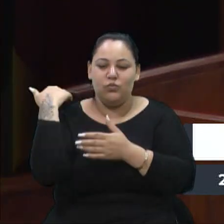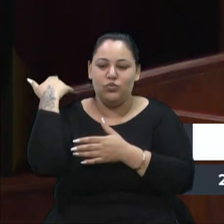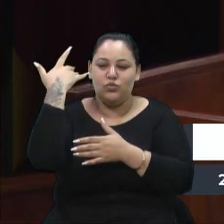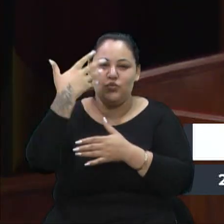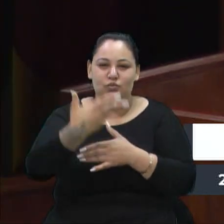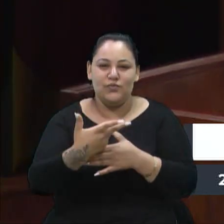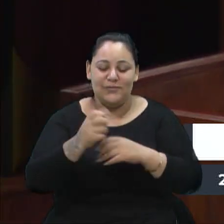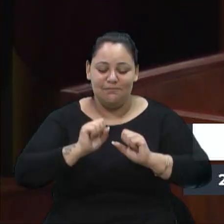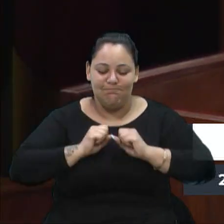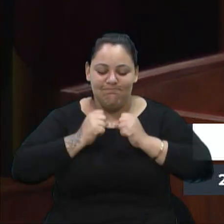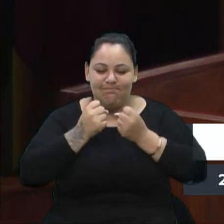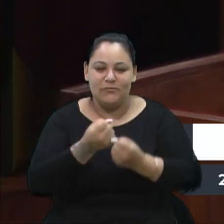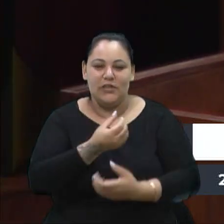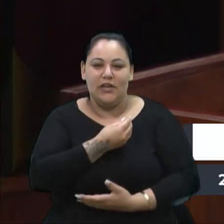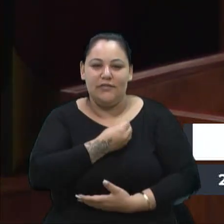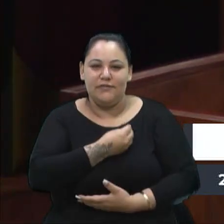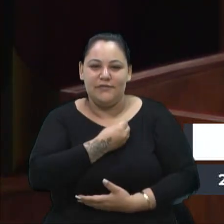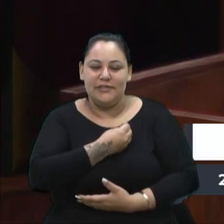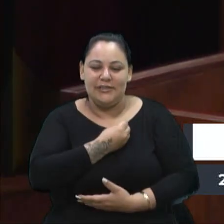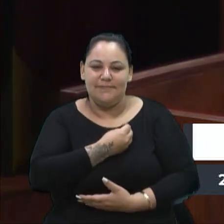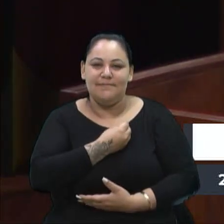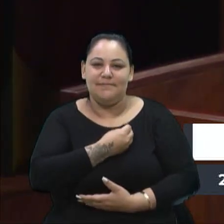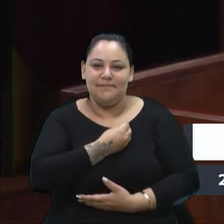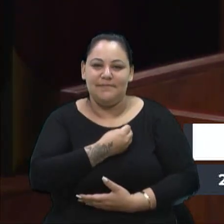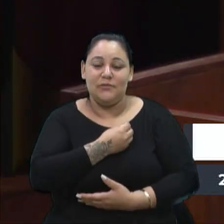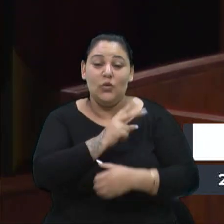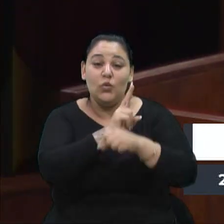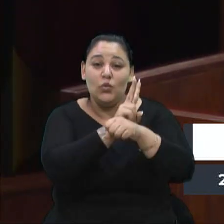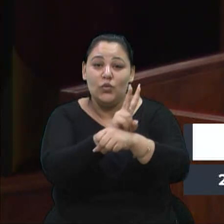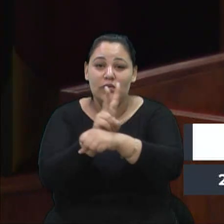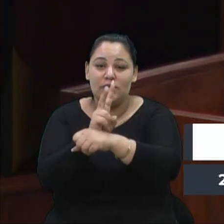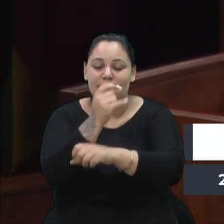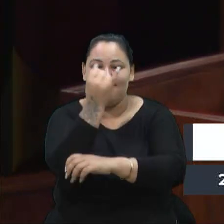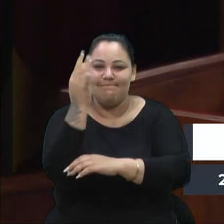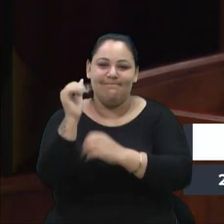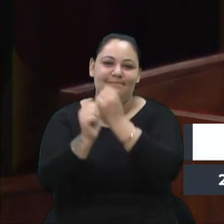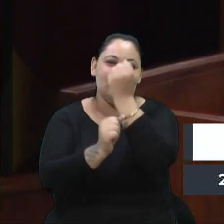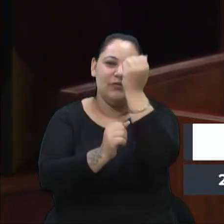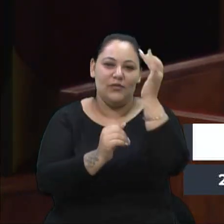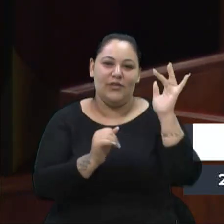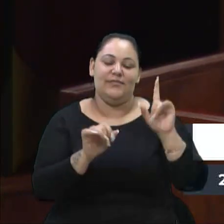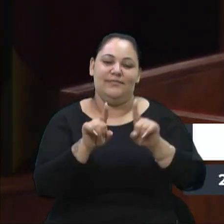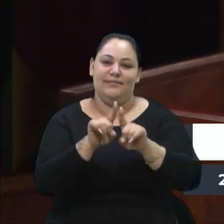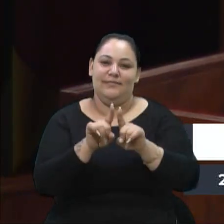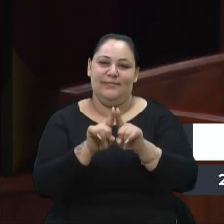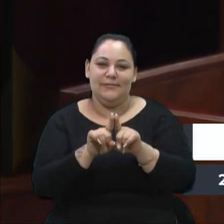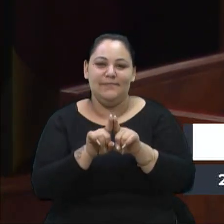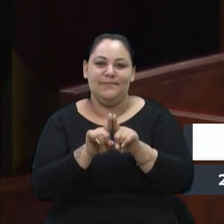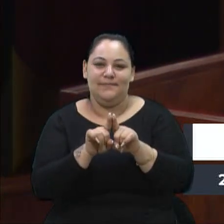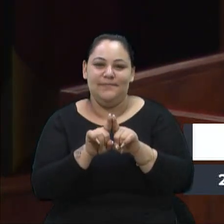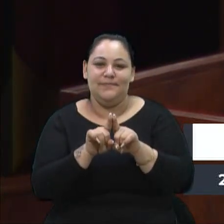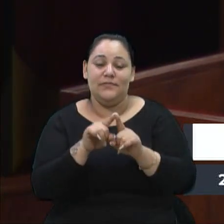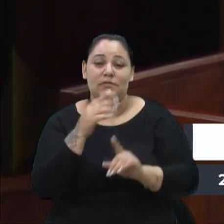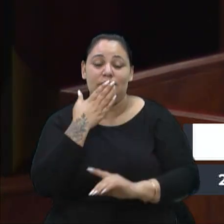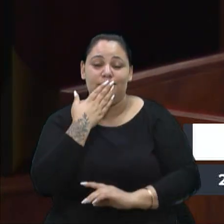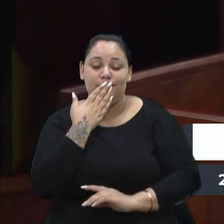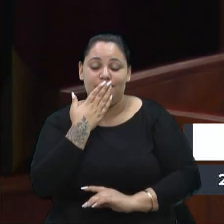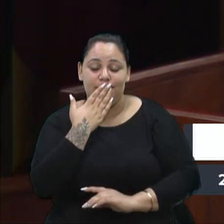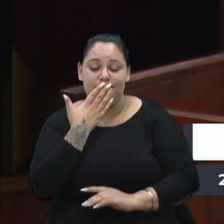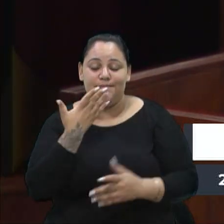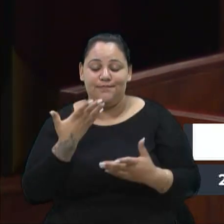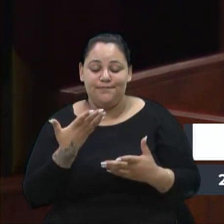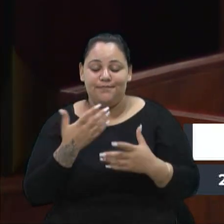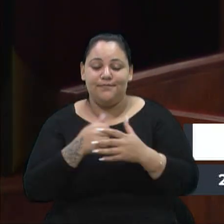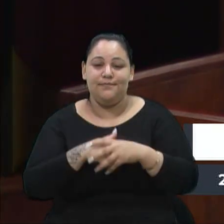suas vidas na preservação da floresta amazônica, do meio ambiente e dos indígenas.